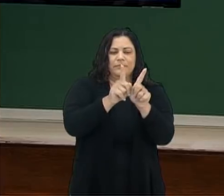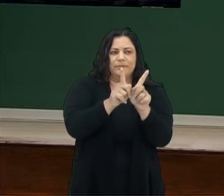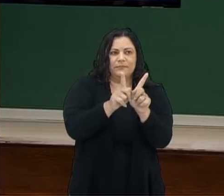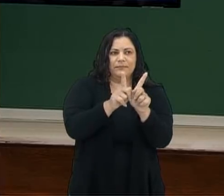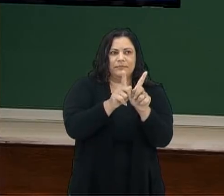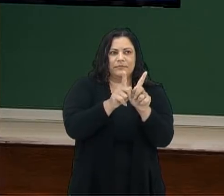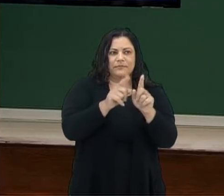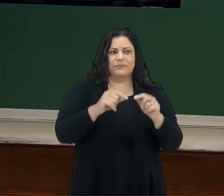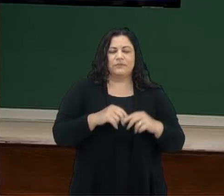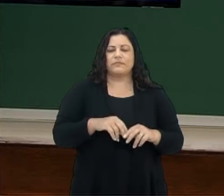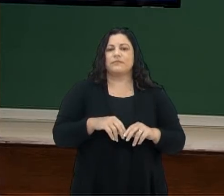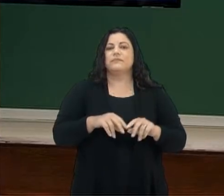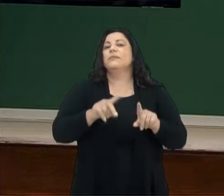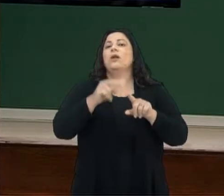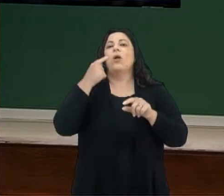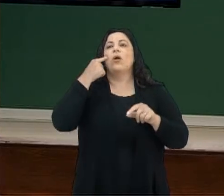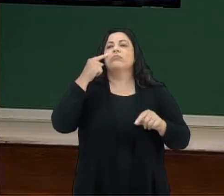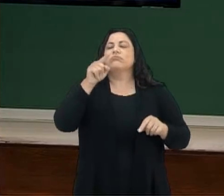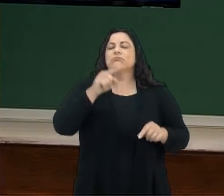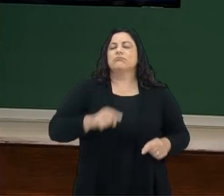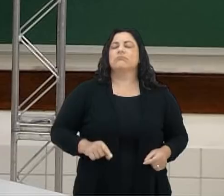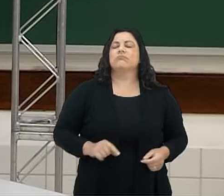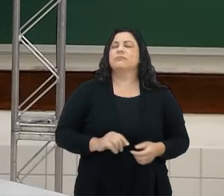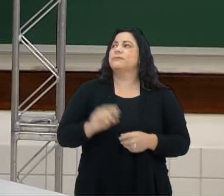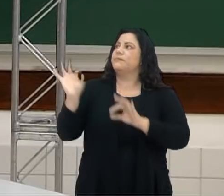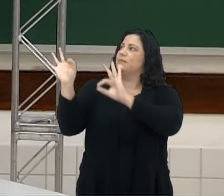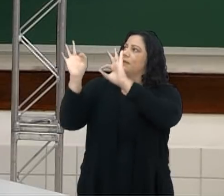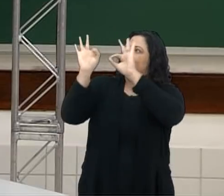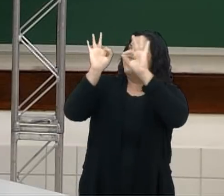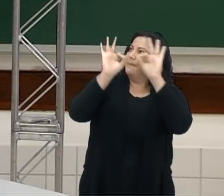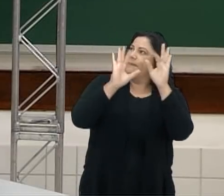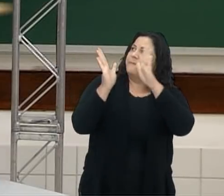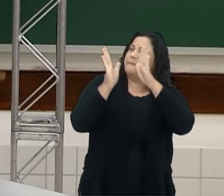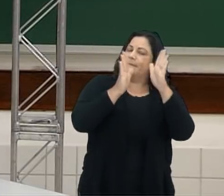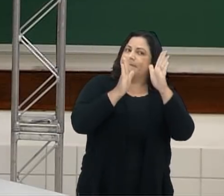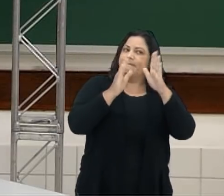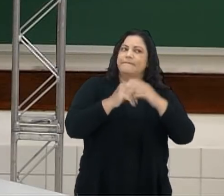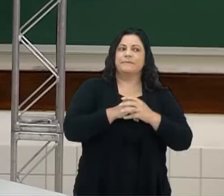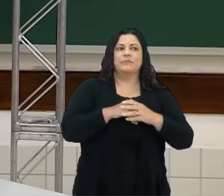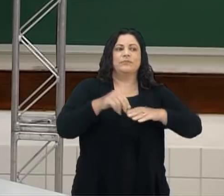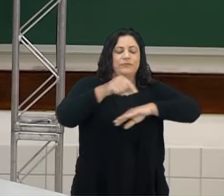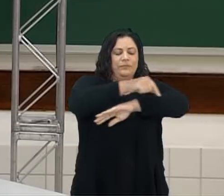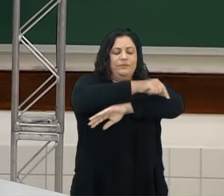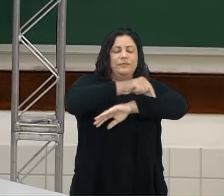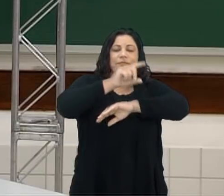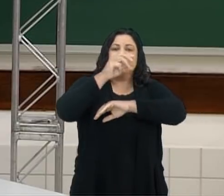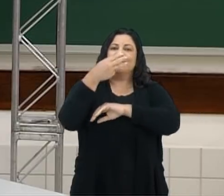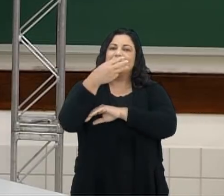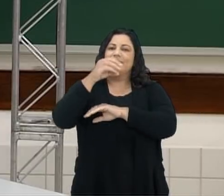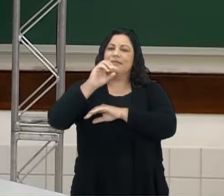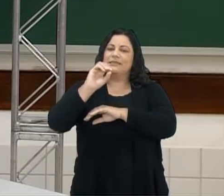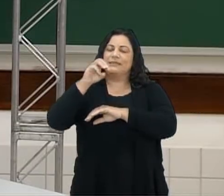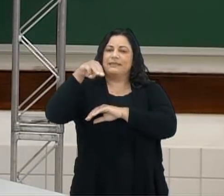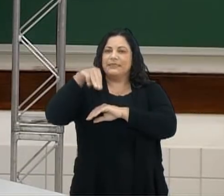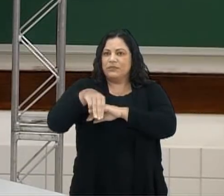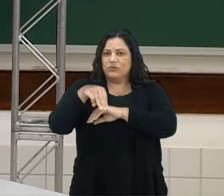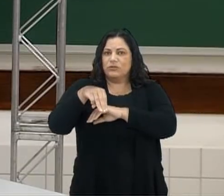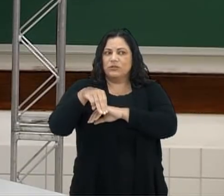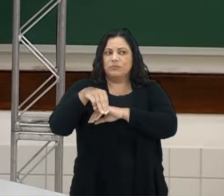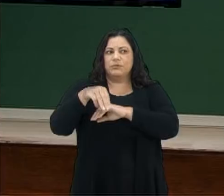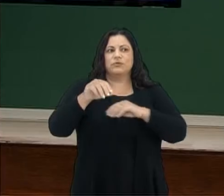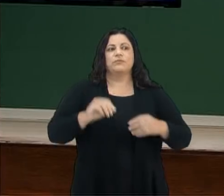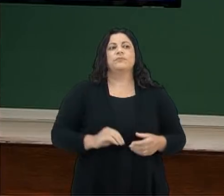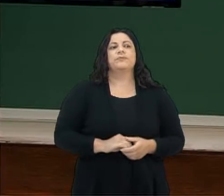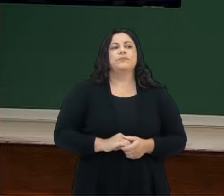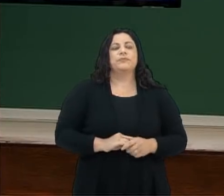assim e vai abrir medindo com a régua 3 centímetros, ok? O compasso, ele possui 2 pontas. Uma ponta chamada